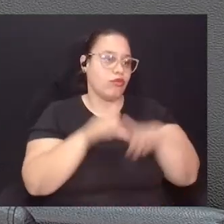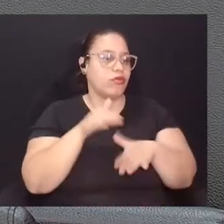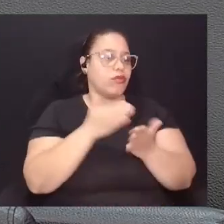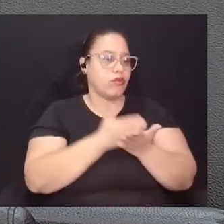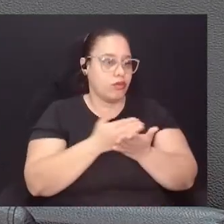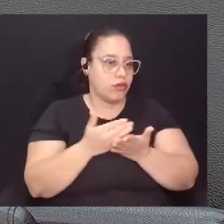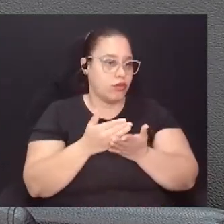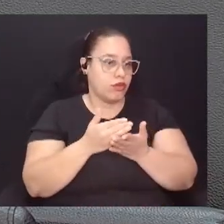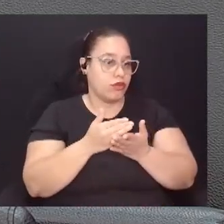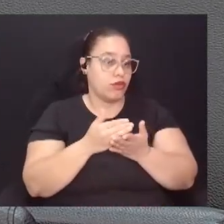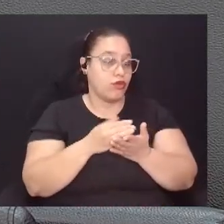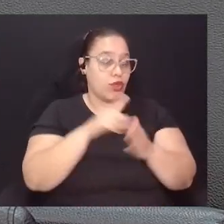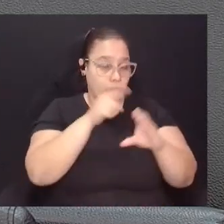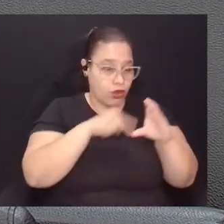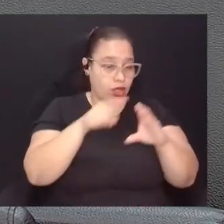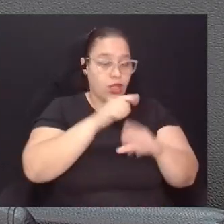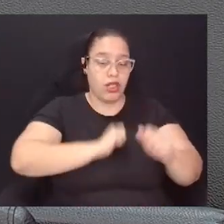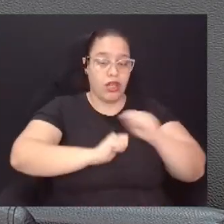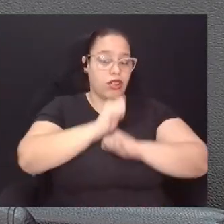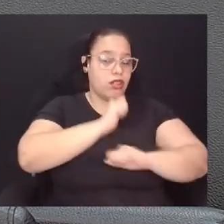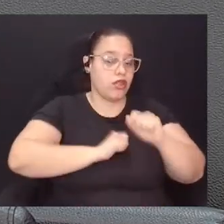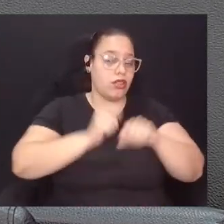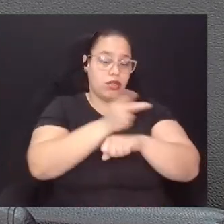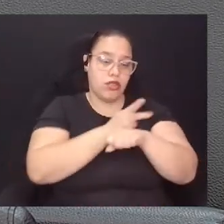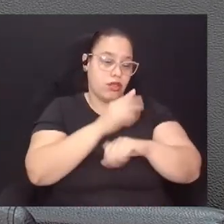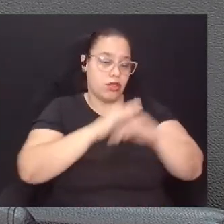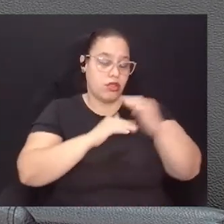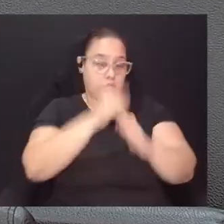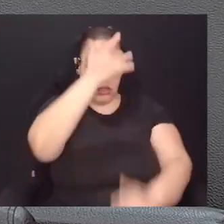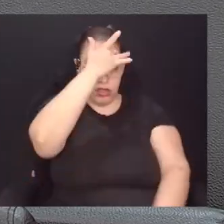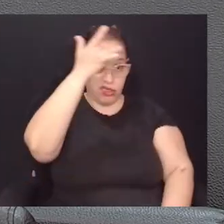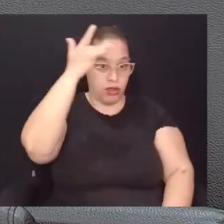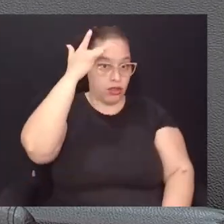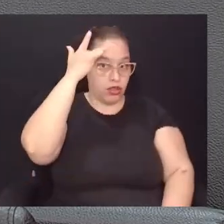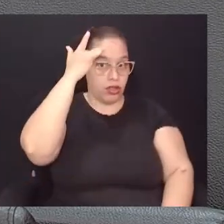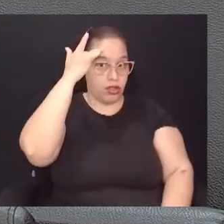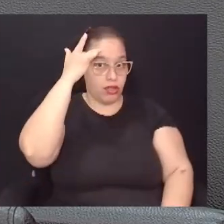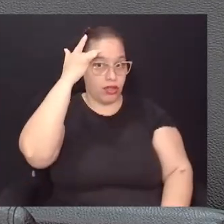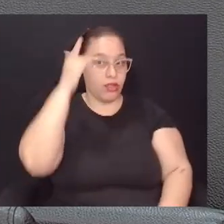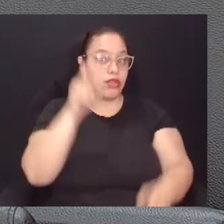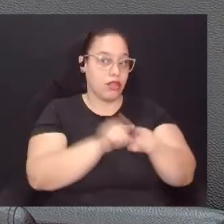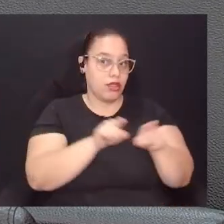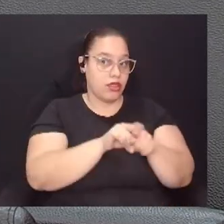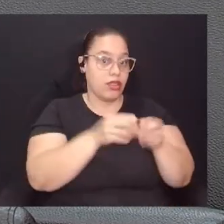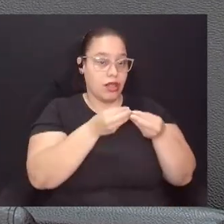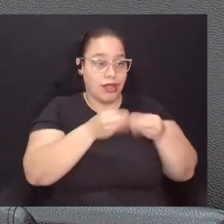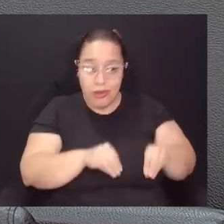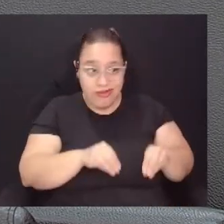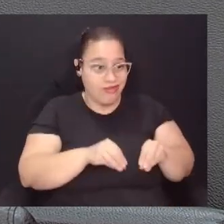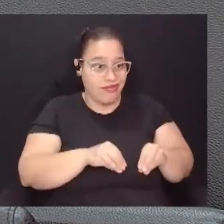vezes as pessoas começam a entrar num estágio de ansiedade e aí elas buscam o serviço de saúde mental. E aí o serviço de saúde mental, também